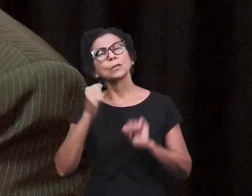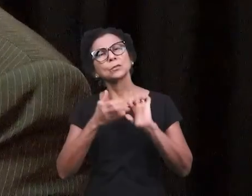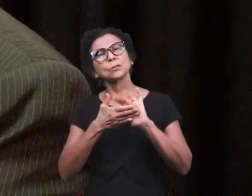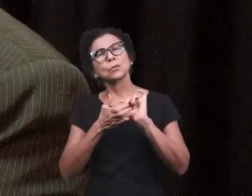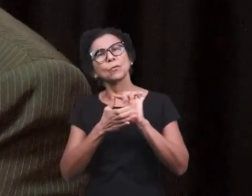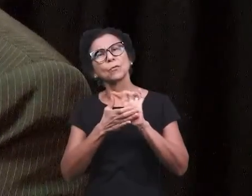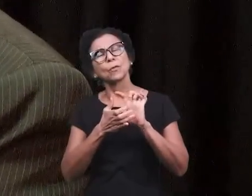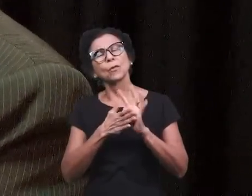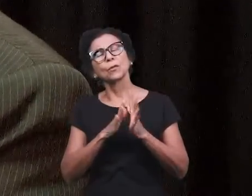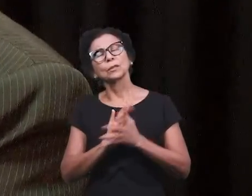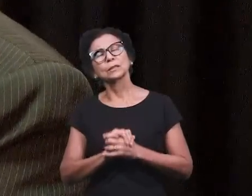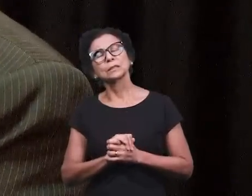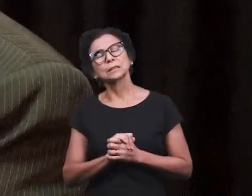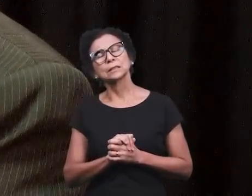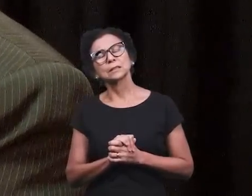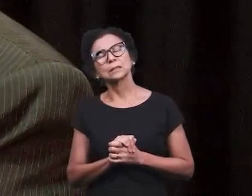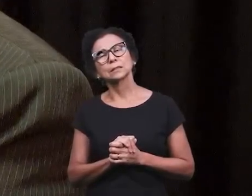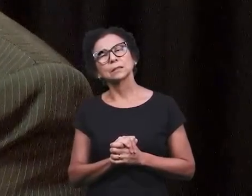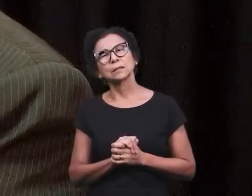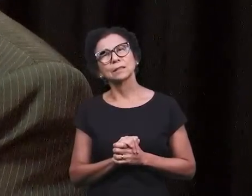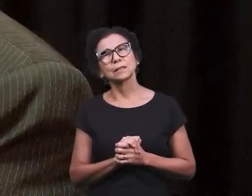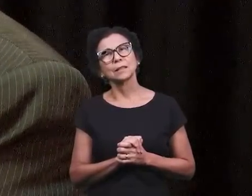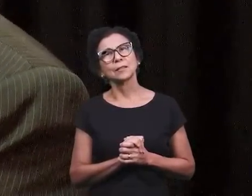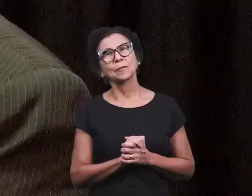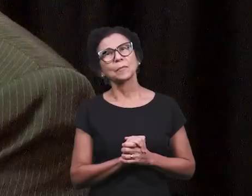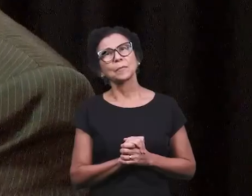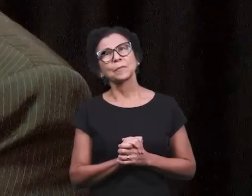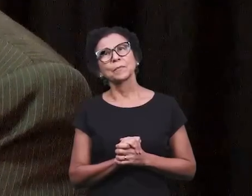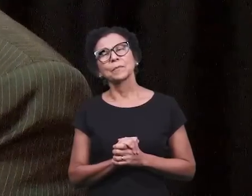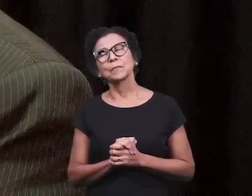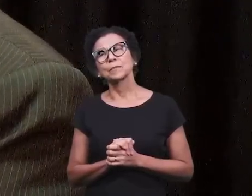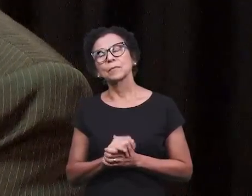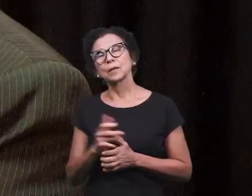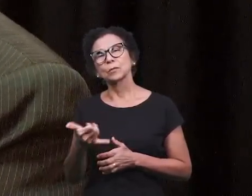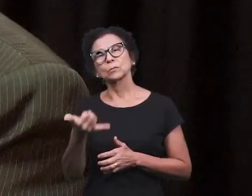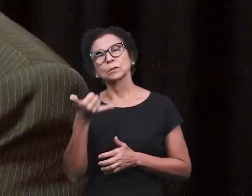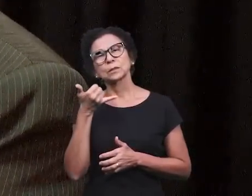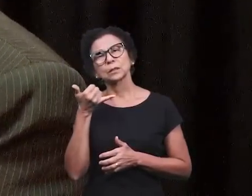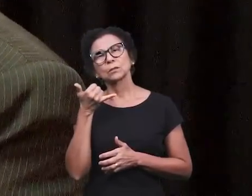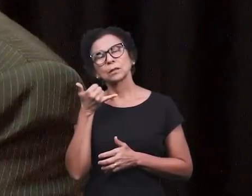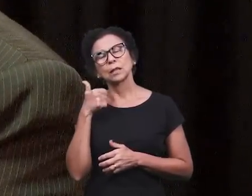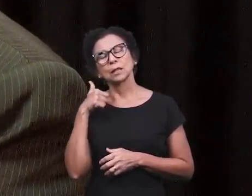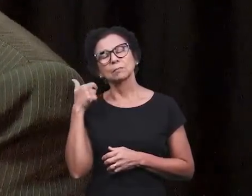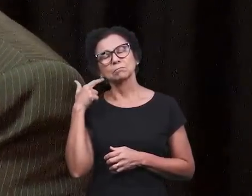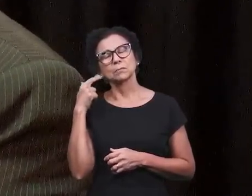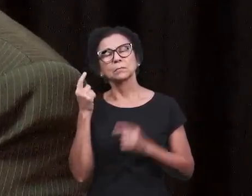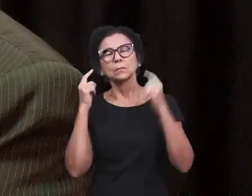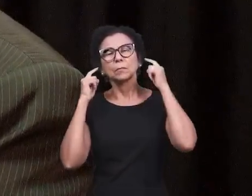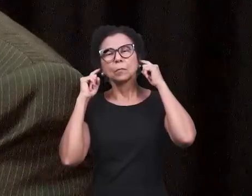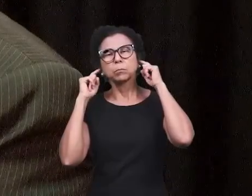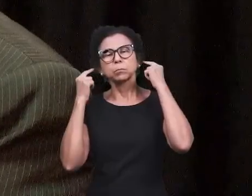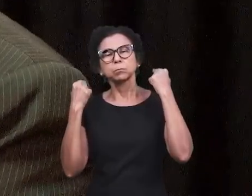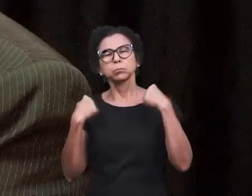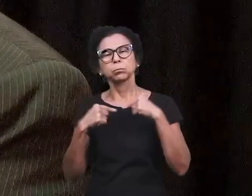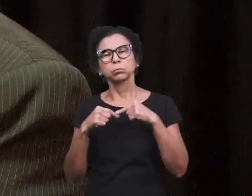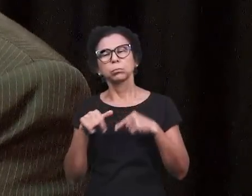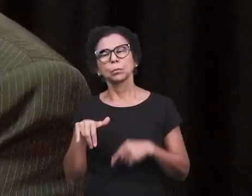estava ouvindo aquele livro. E a ligação, eu ouvia no celular, eu caminhando pela cidade, ali voltando para casa,